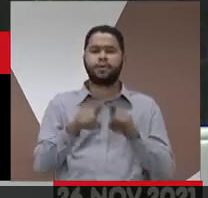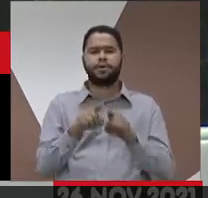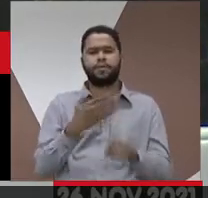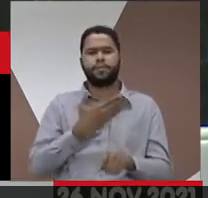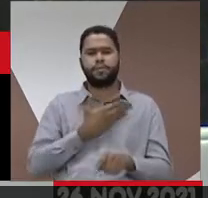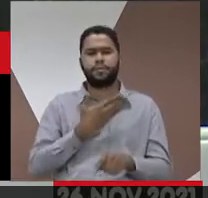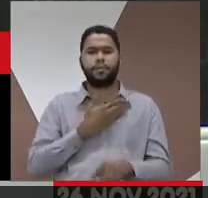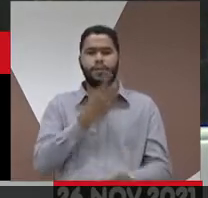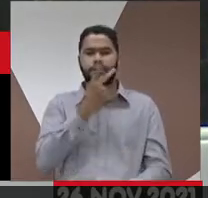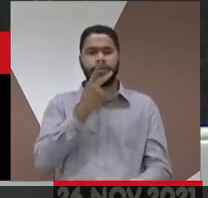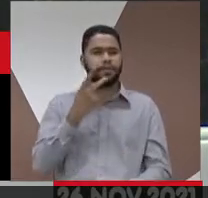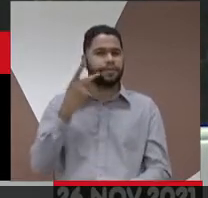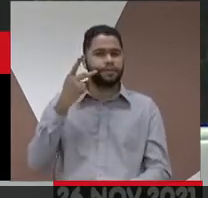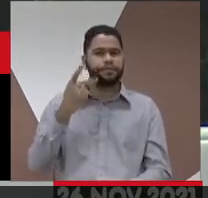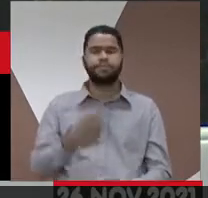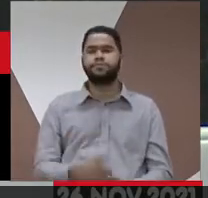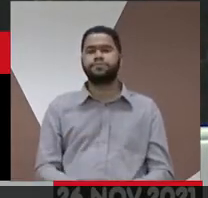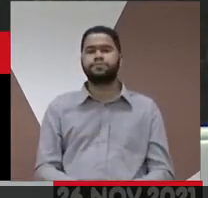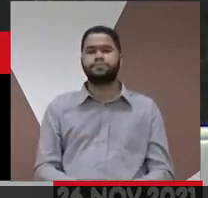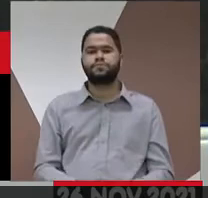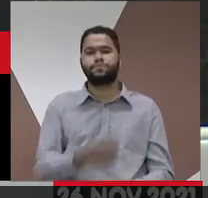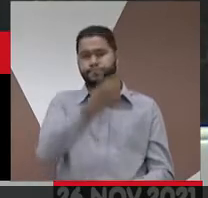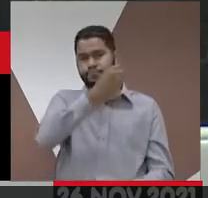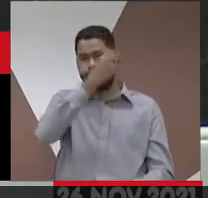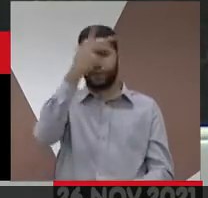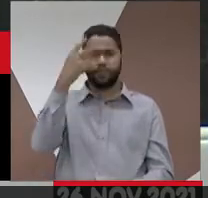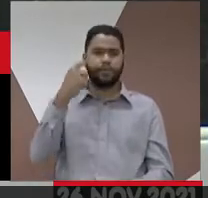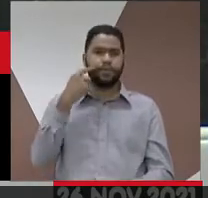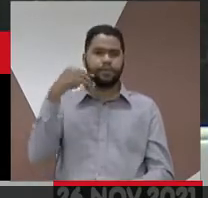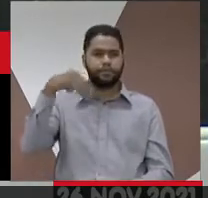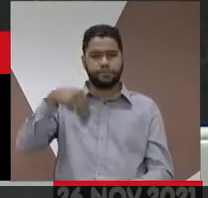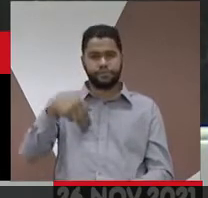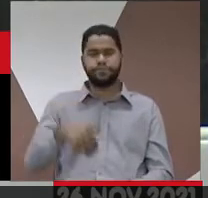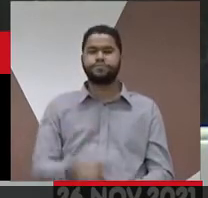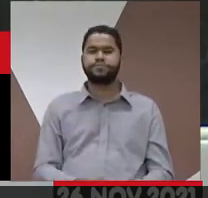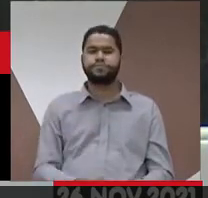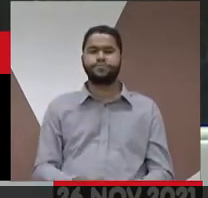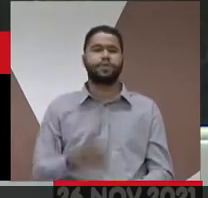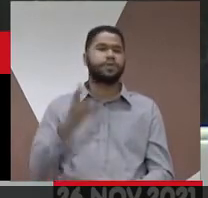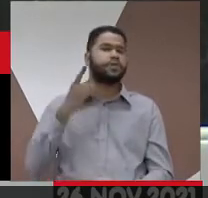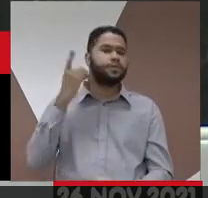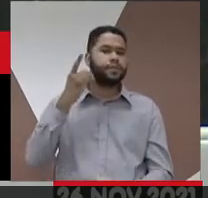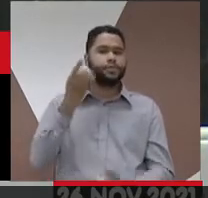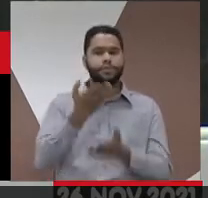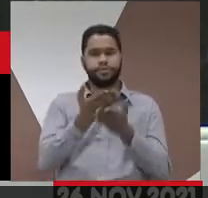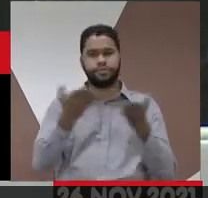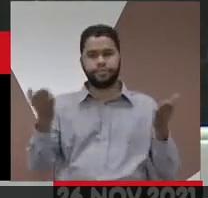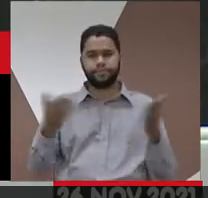prefeito Calil, prefeita Marília Campos, deputados e deputadas.